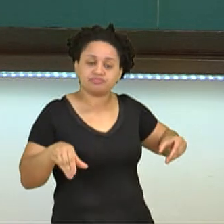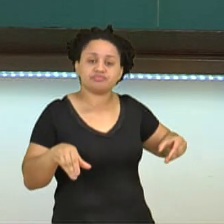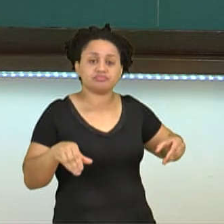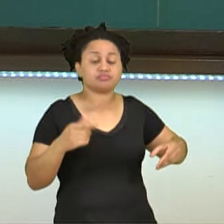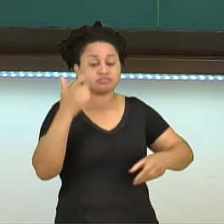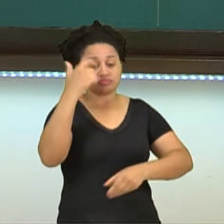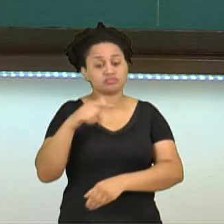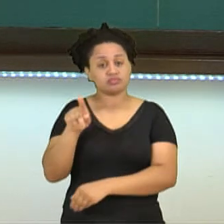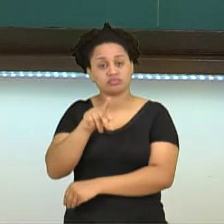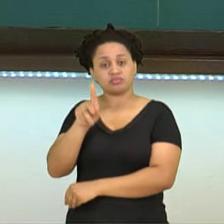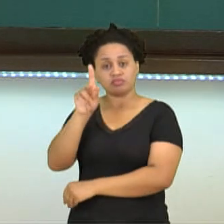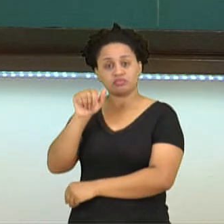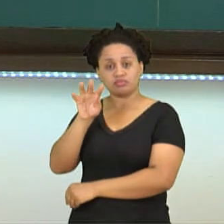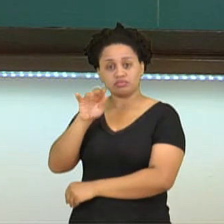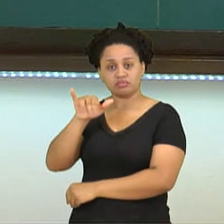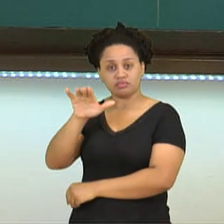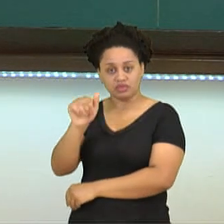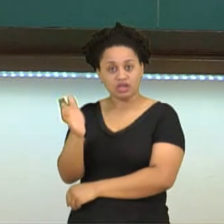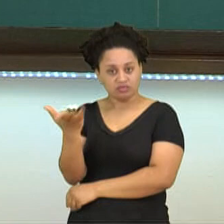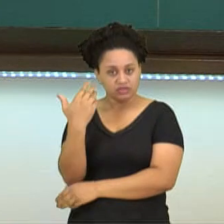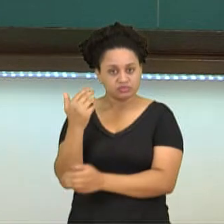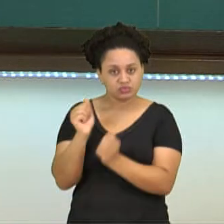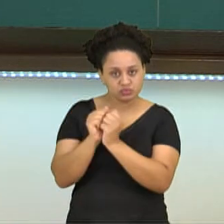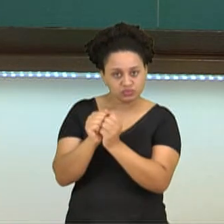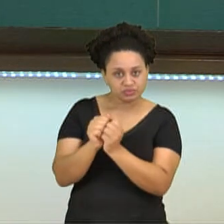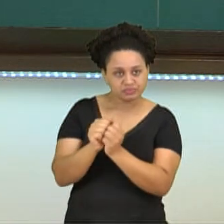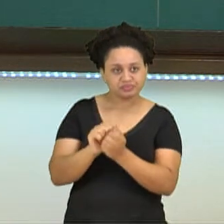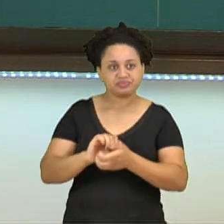a professora Kátia Schmidt. Vamos lá?